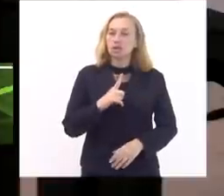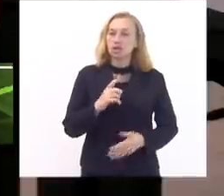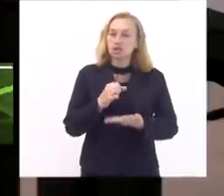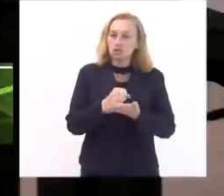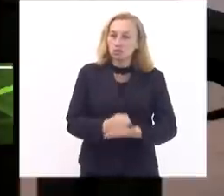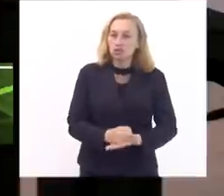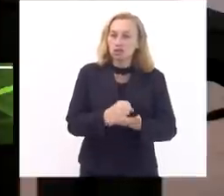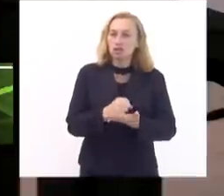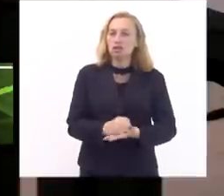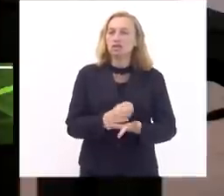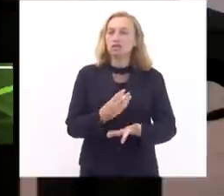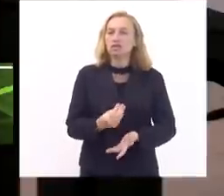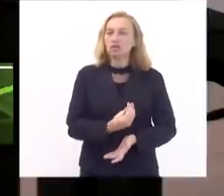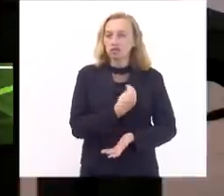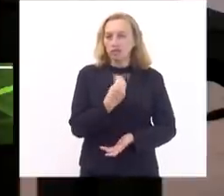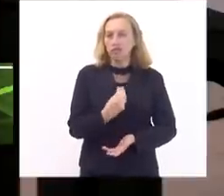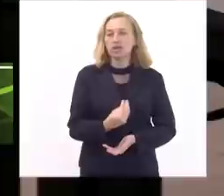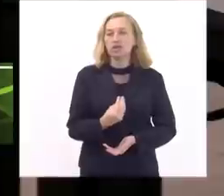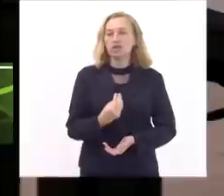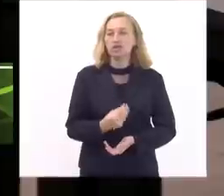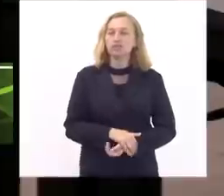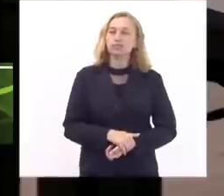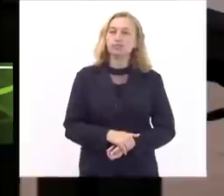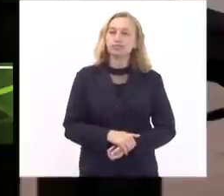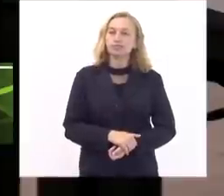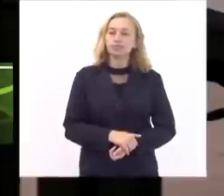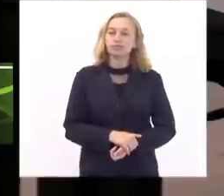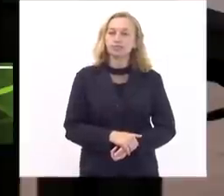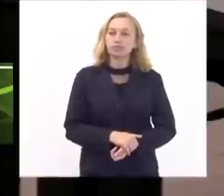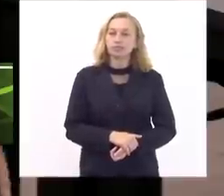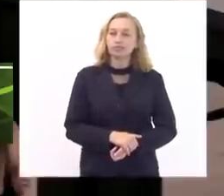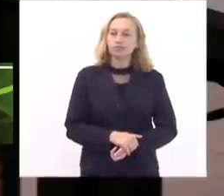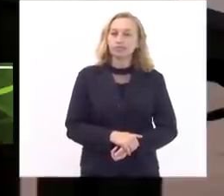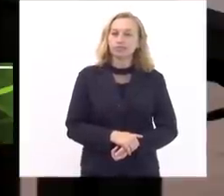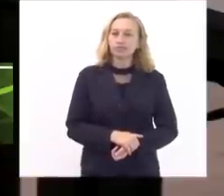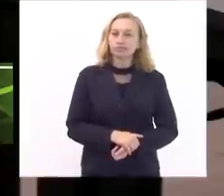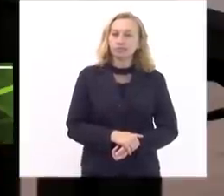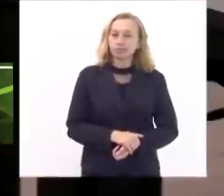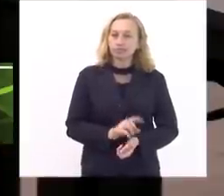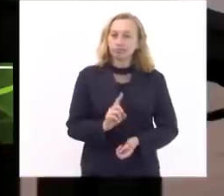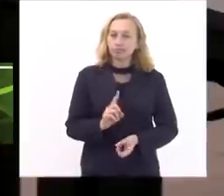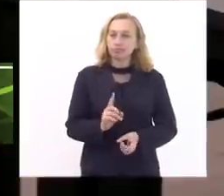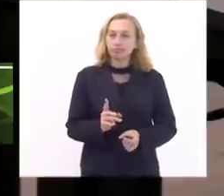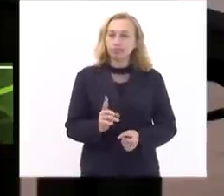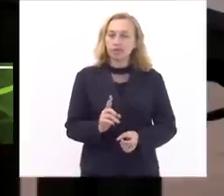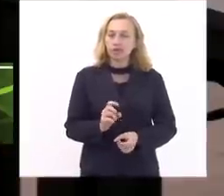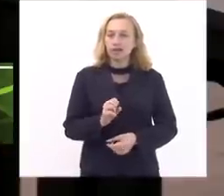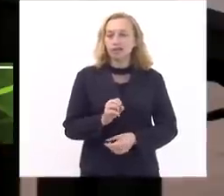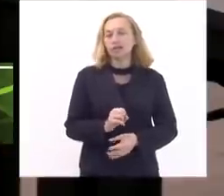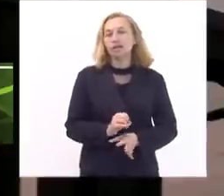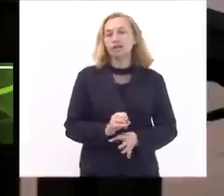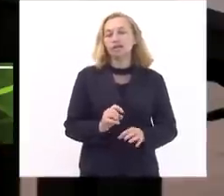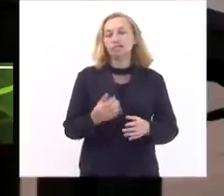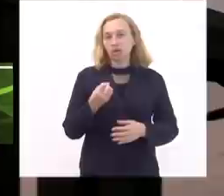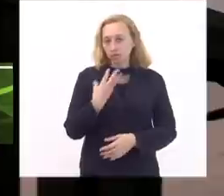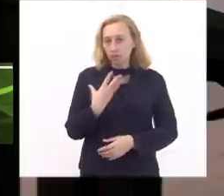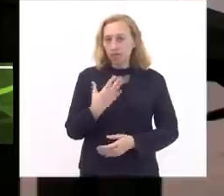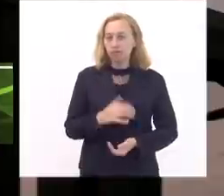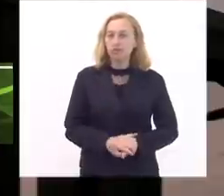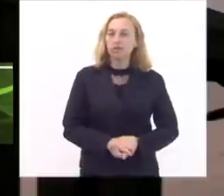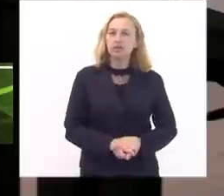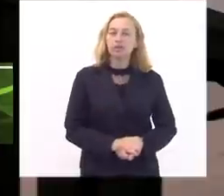merecida que teriam, né, se esse drama da privatização não se concretizasse. Tá bom? No